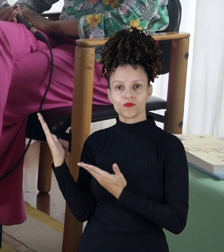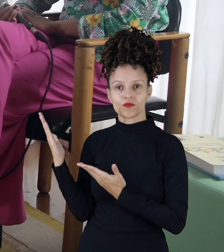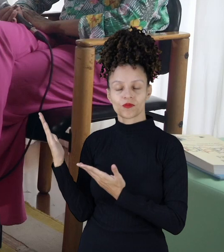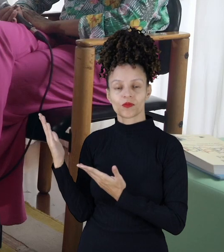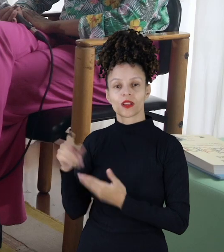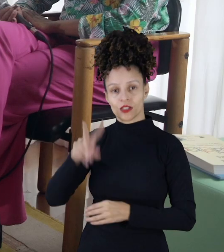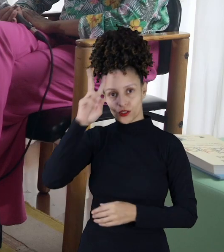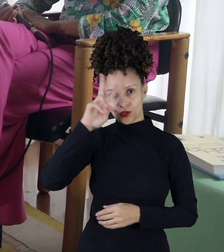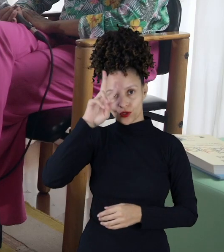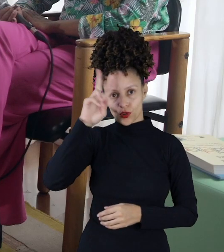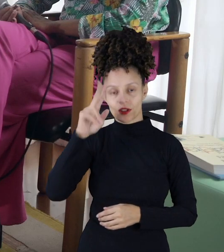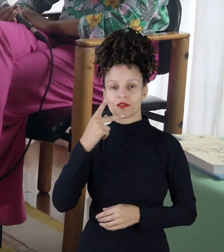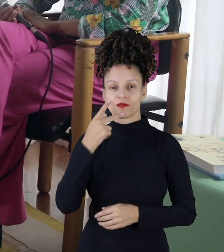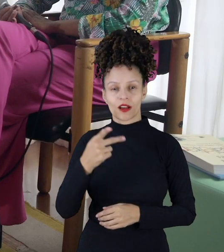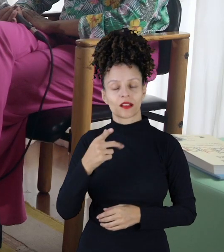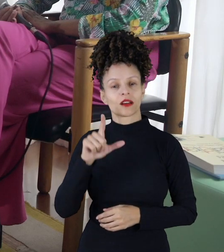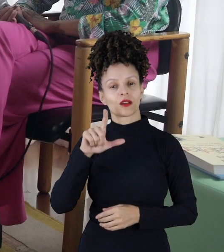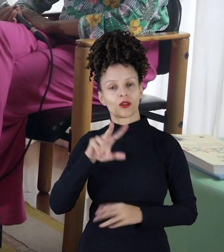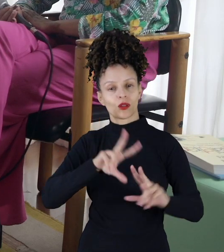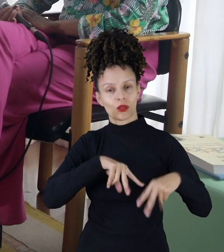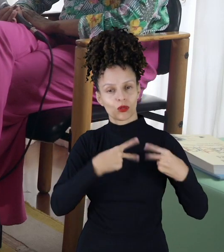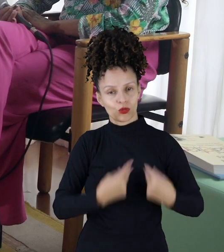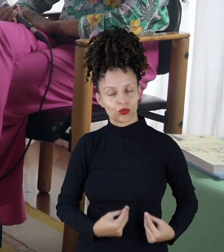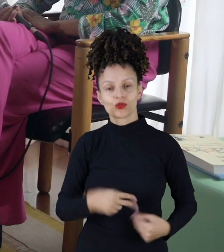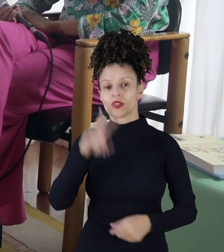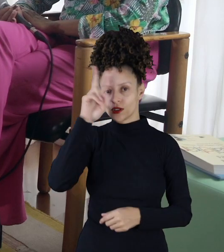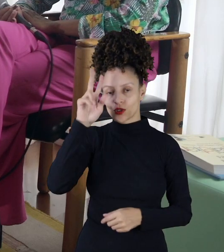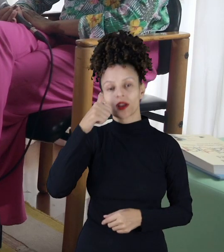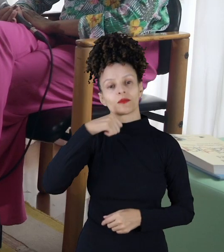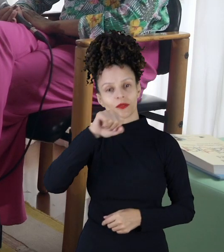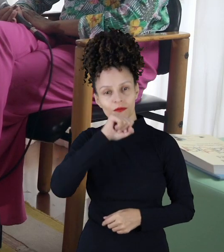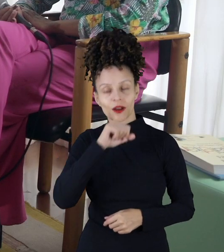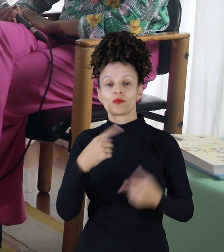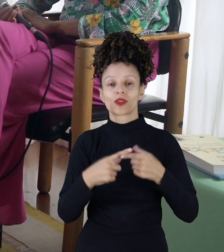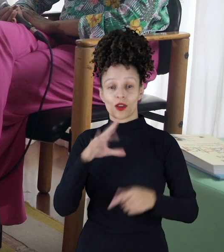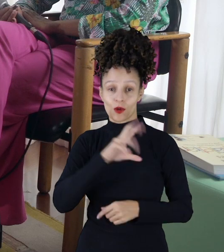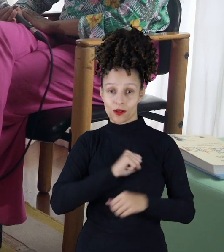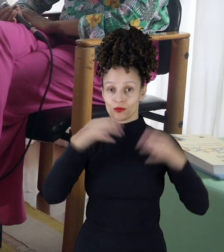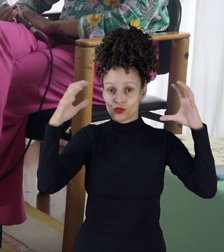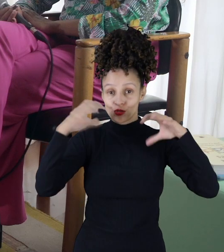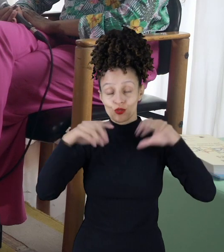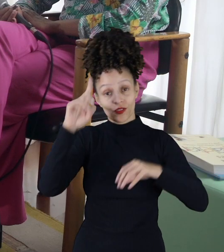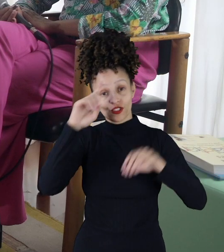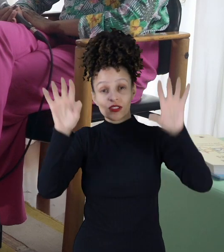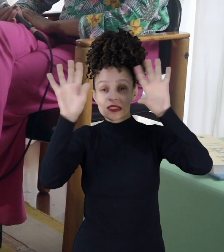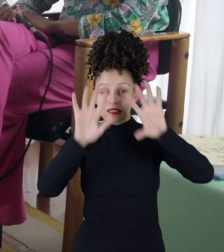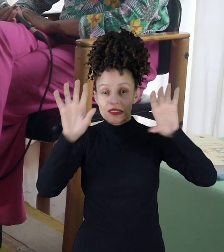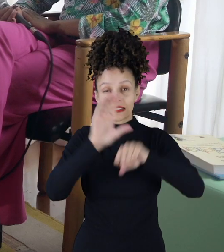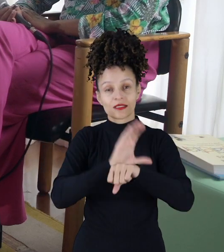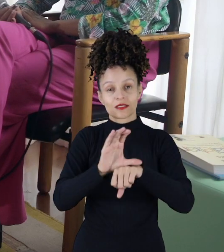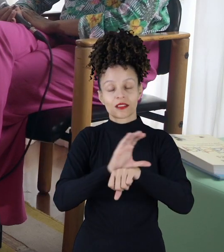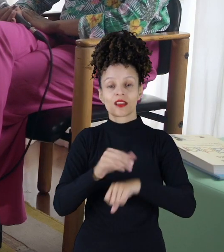O Recado da Chuva, que também é uma história que fala de luto, de chuva, também é uma história com a minha mãe, de por que eu amo chuva e